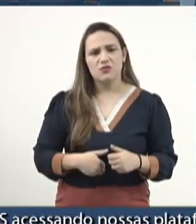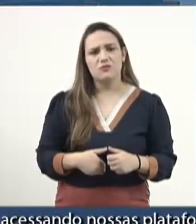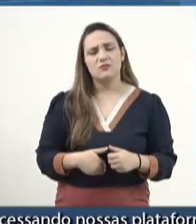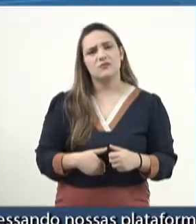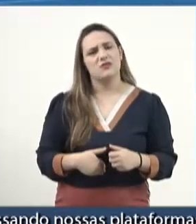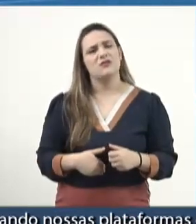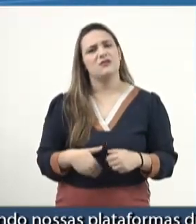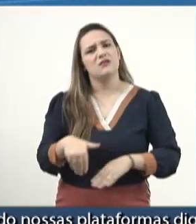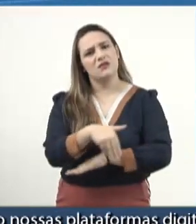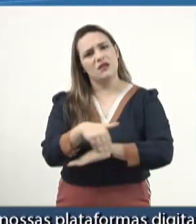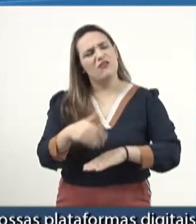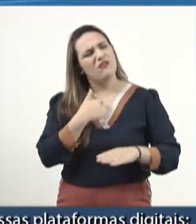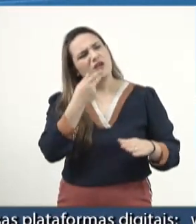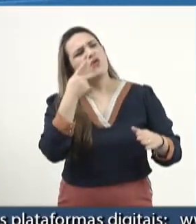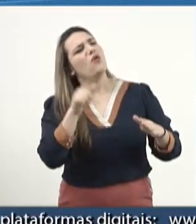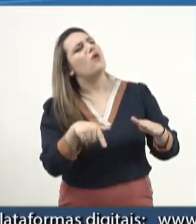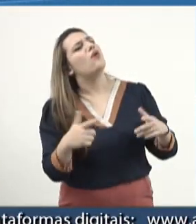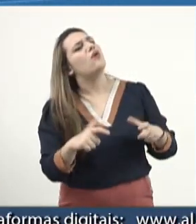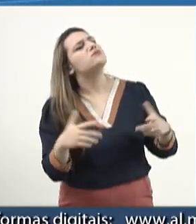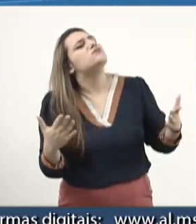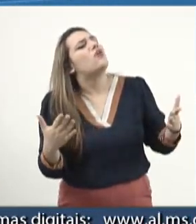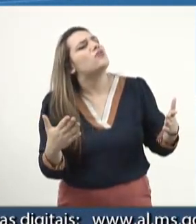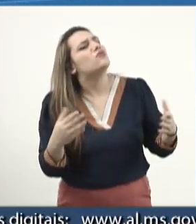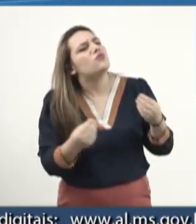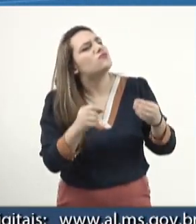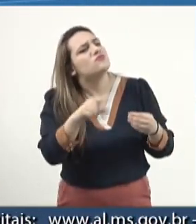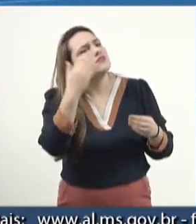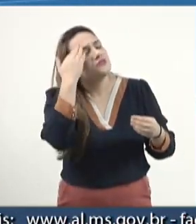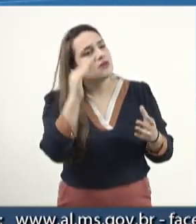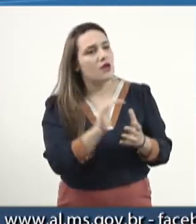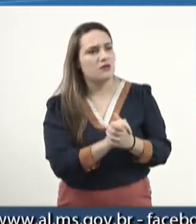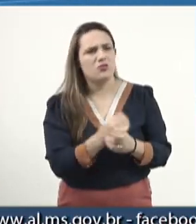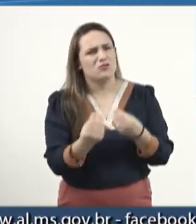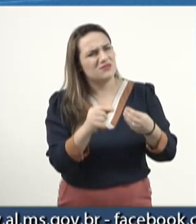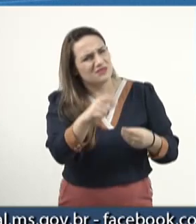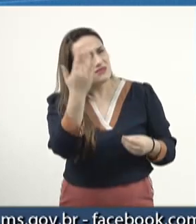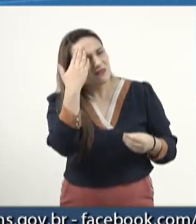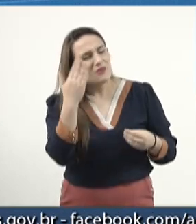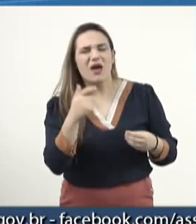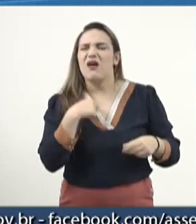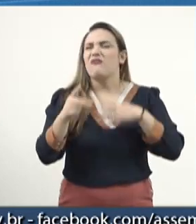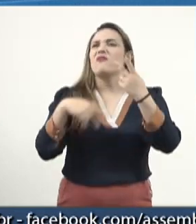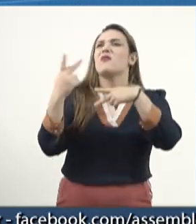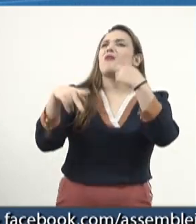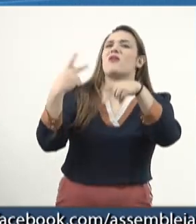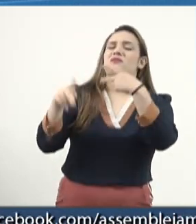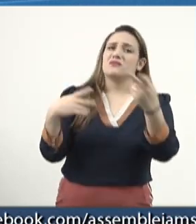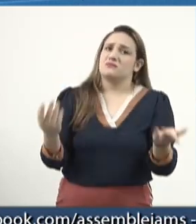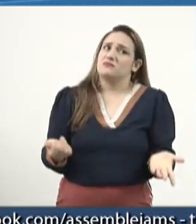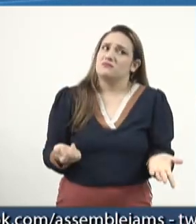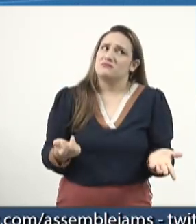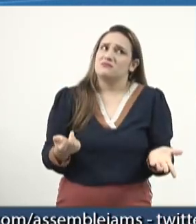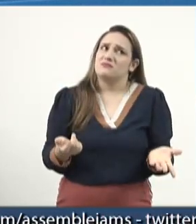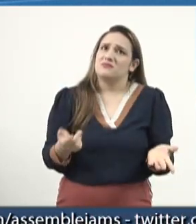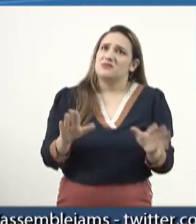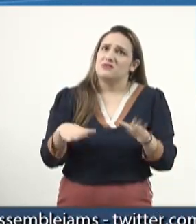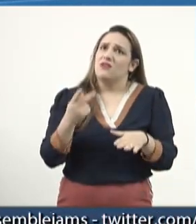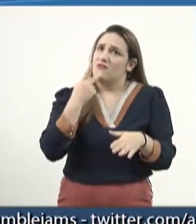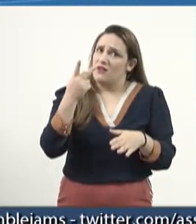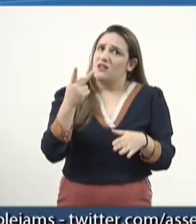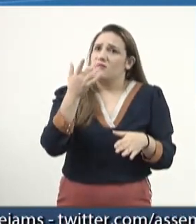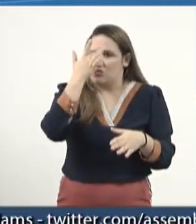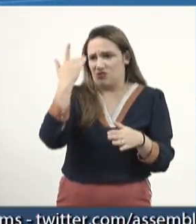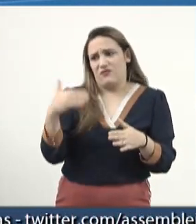você tirou esse número, Lula? Ele falou, a gente ia jogando número lá e depois a gente via. Talvez seja a mesma fonte aí que ele esteja usando novamente,